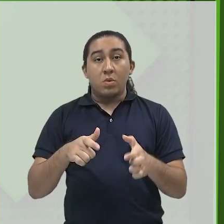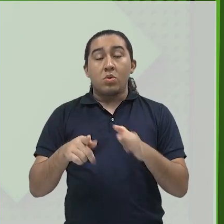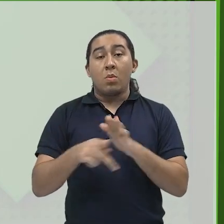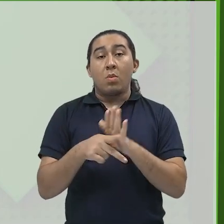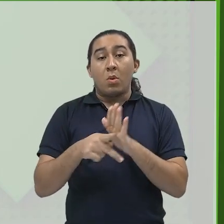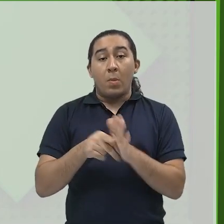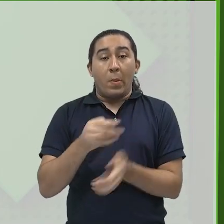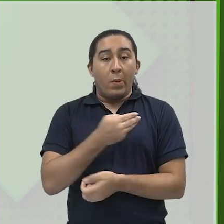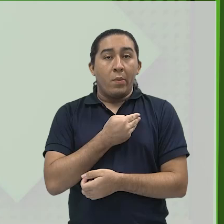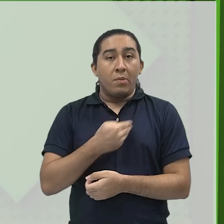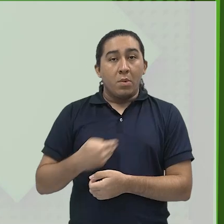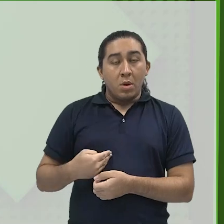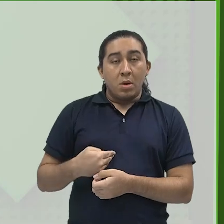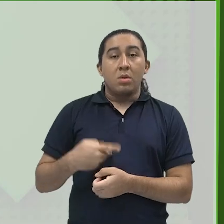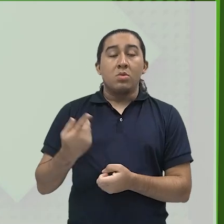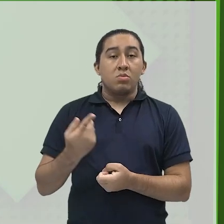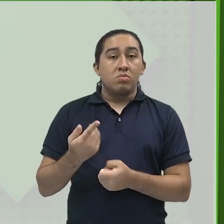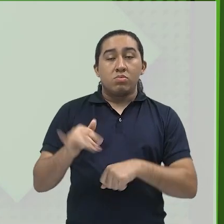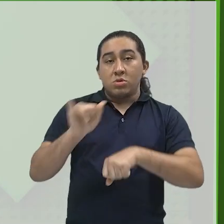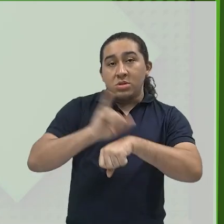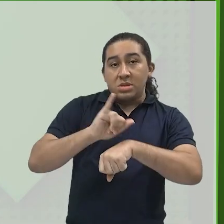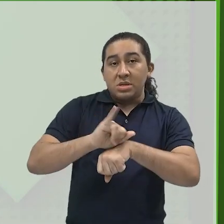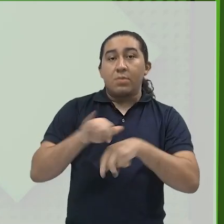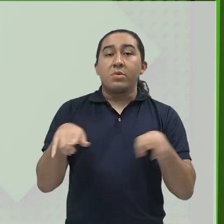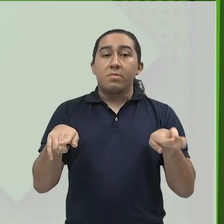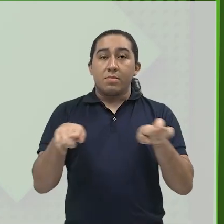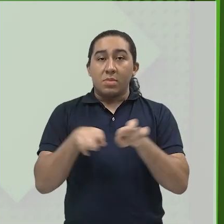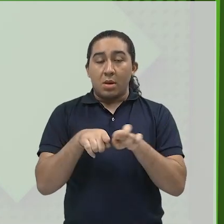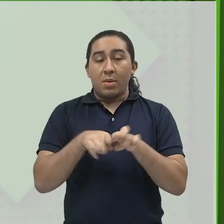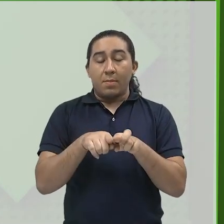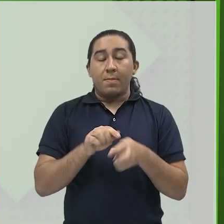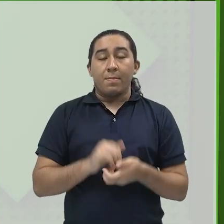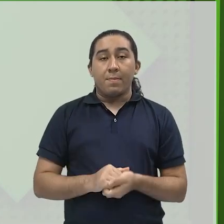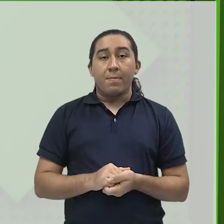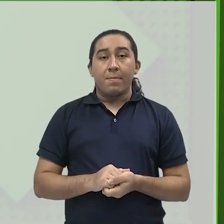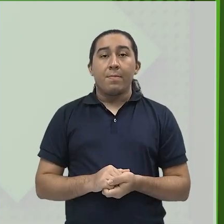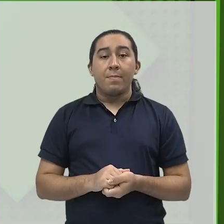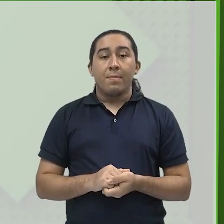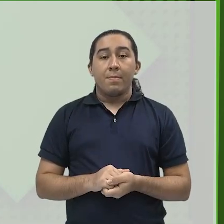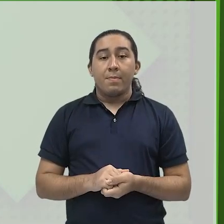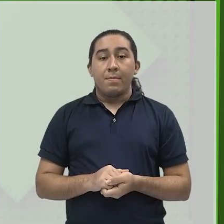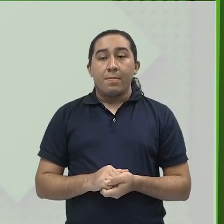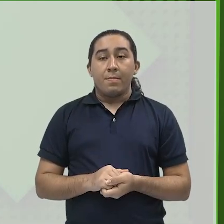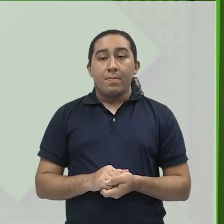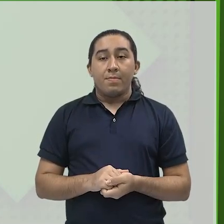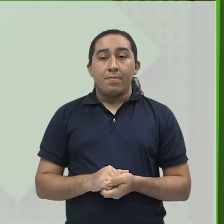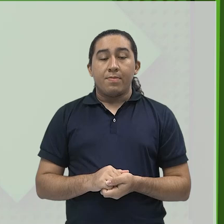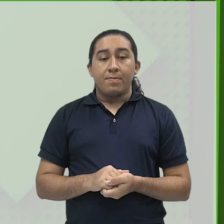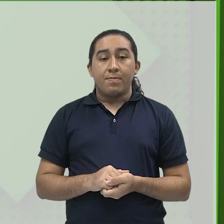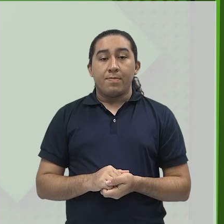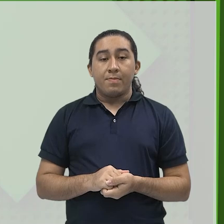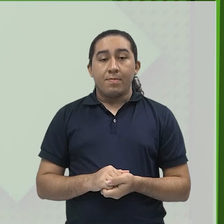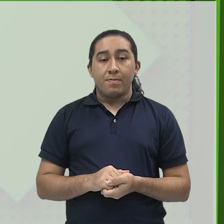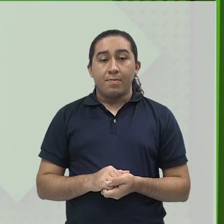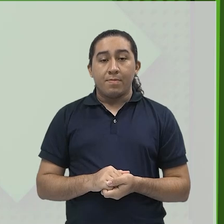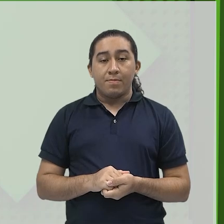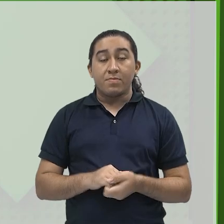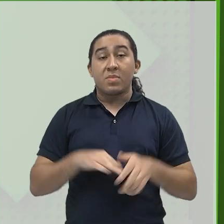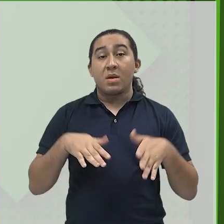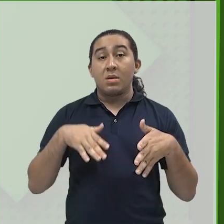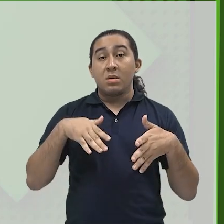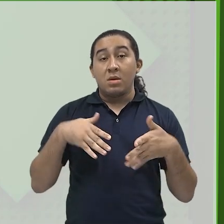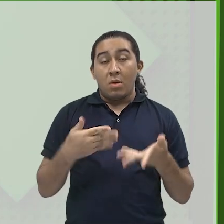pública municipal aí da capital do Amazonas, que é Manaus, né? Gente, toda a